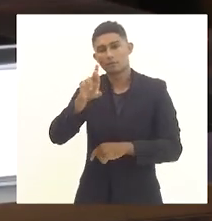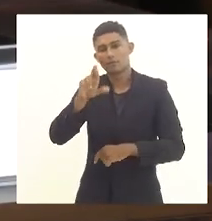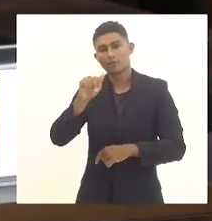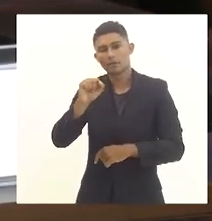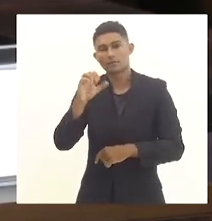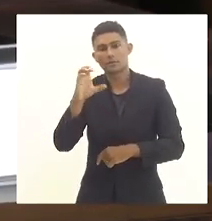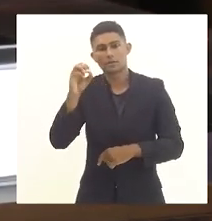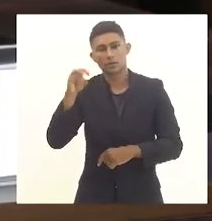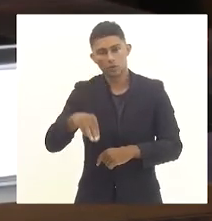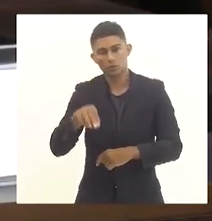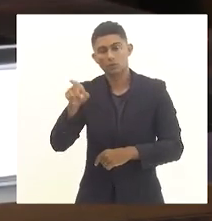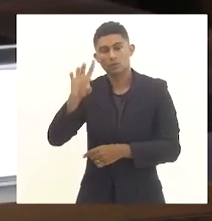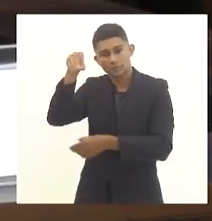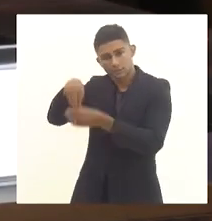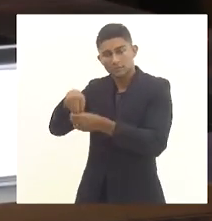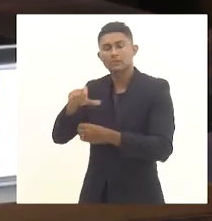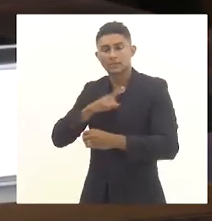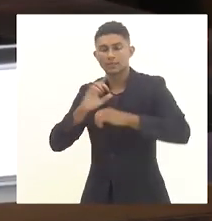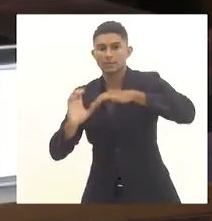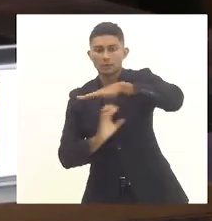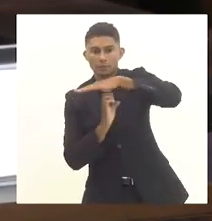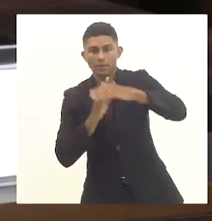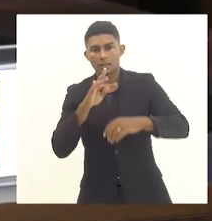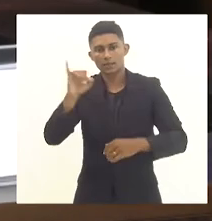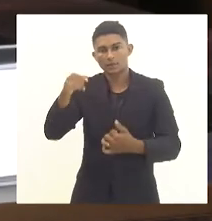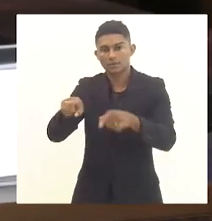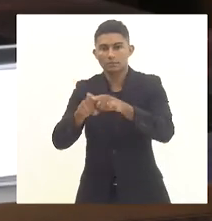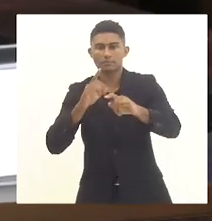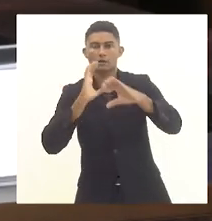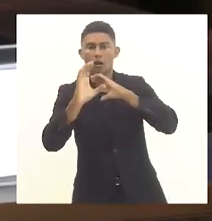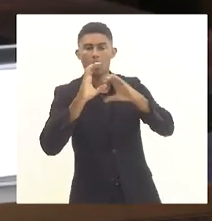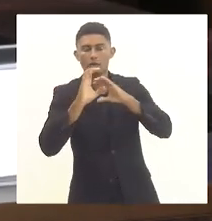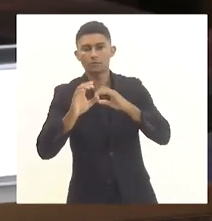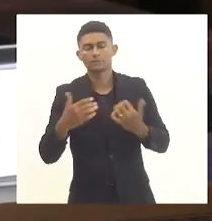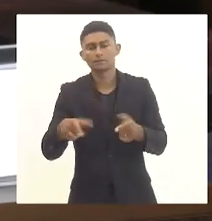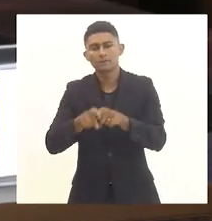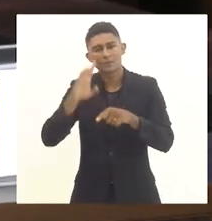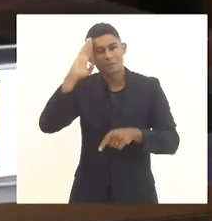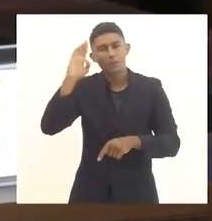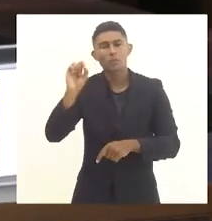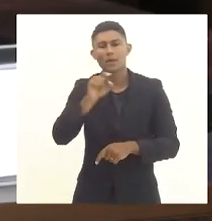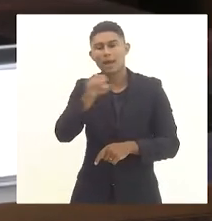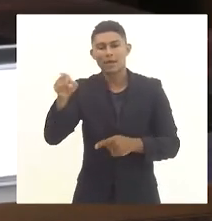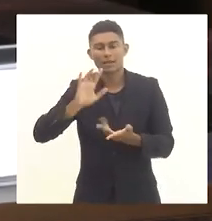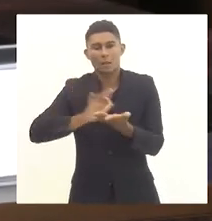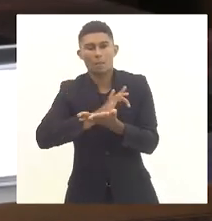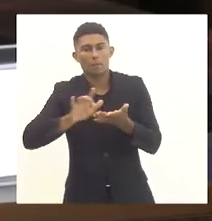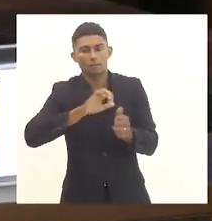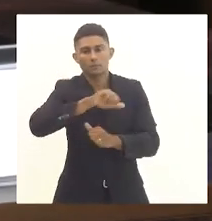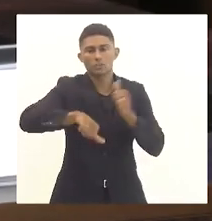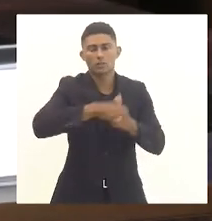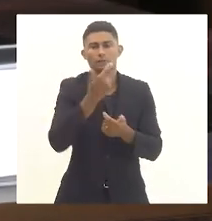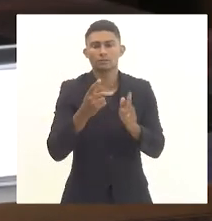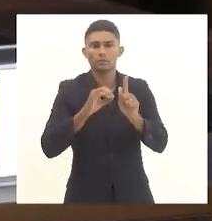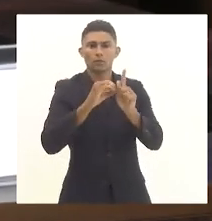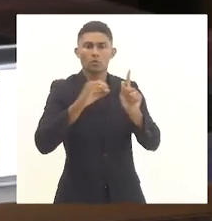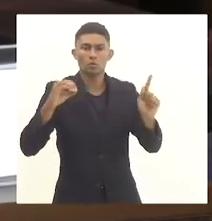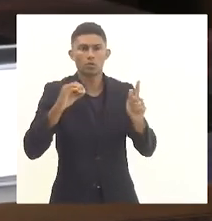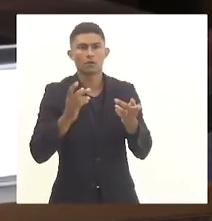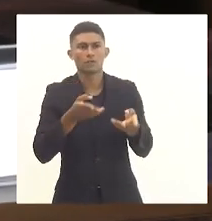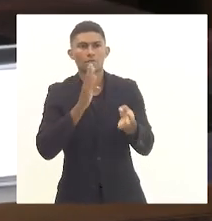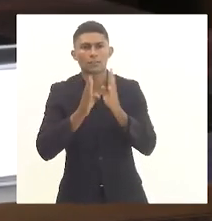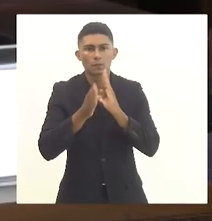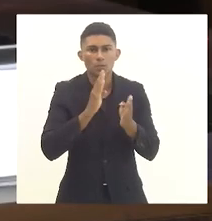detém empresas de TI e comunicação e, principalmente, empresas de transformação digital. Google e Facebook